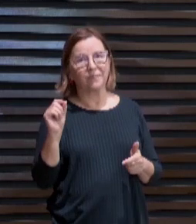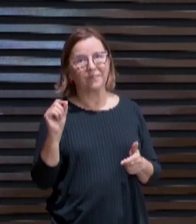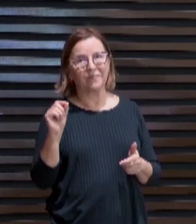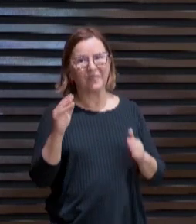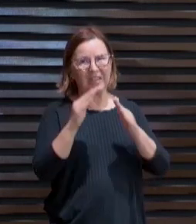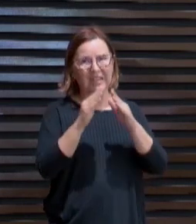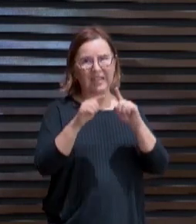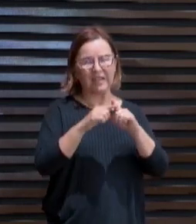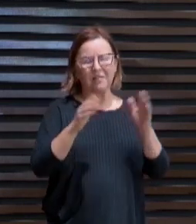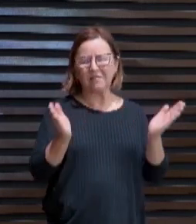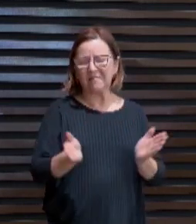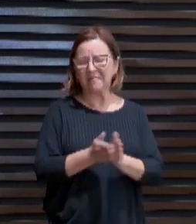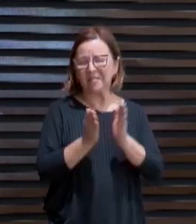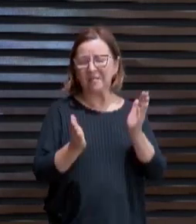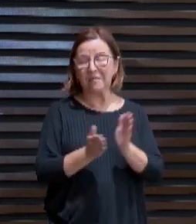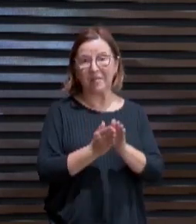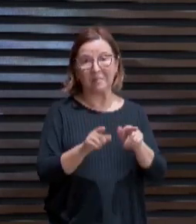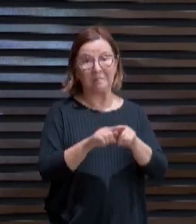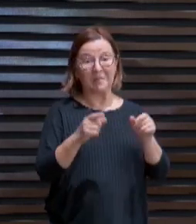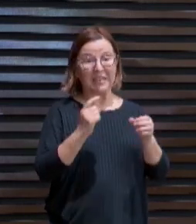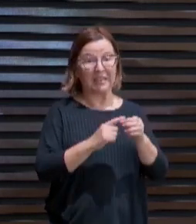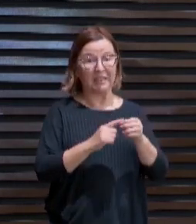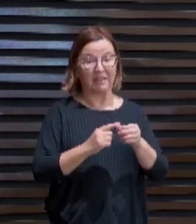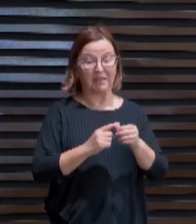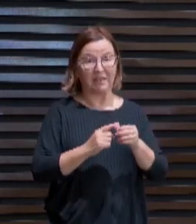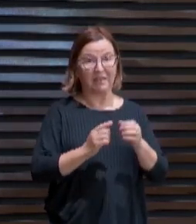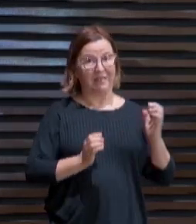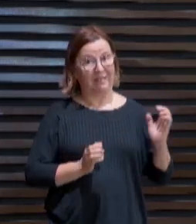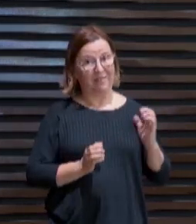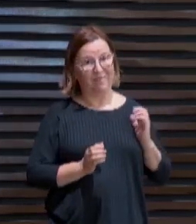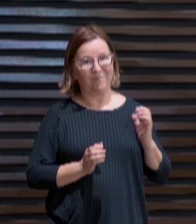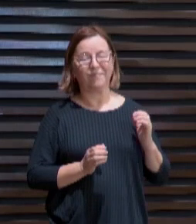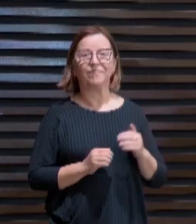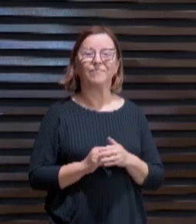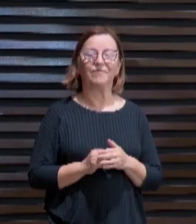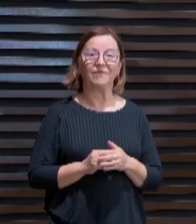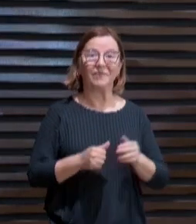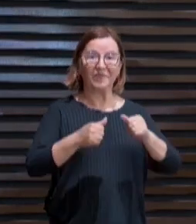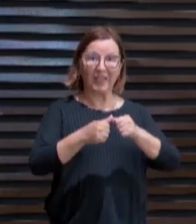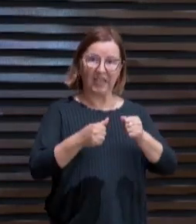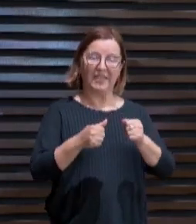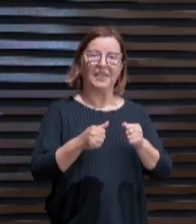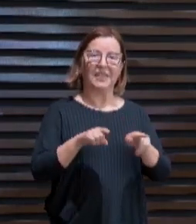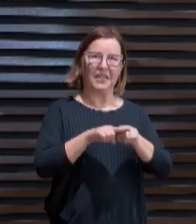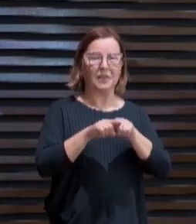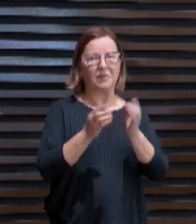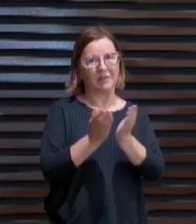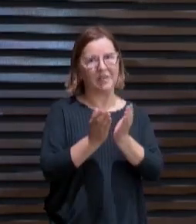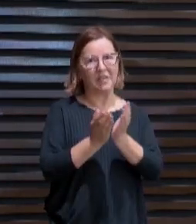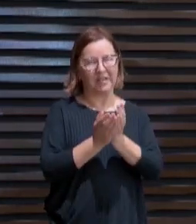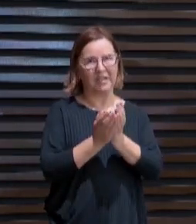pobre numa cidade riquíssima, como já foi dito, né? Além desses irmãos terem seus bens confiscados por